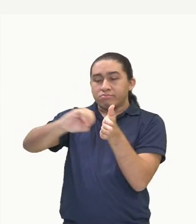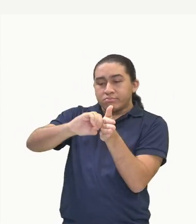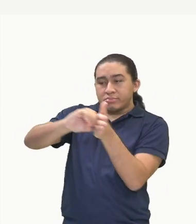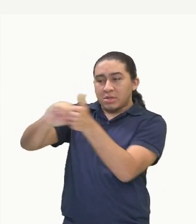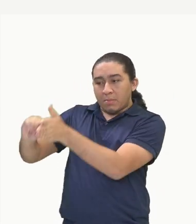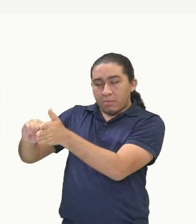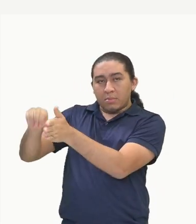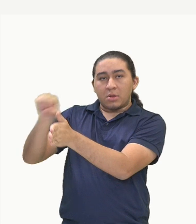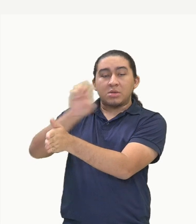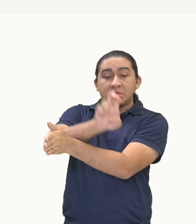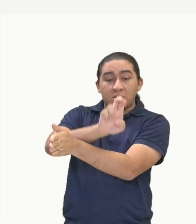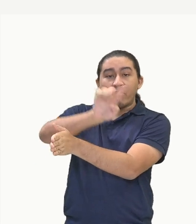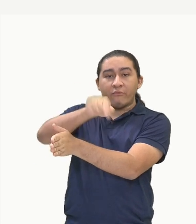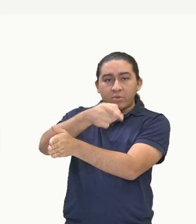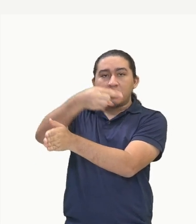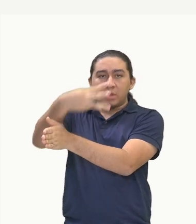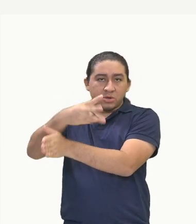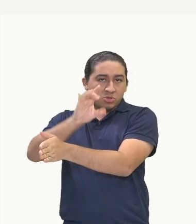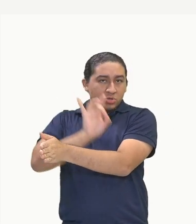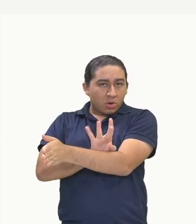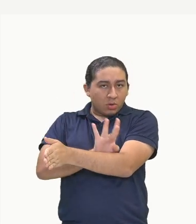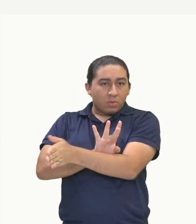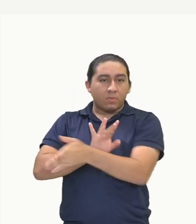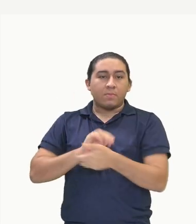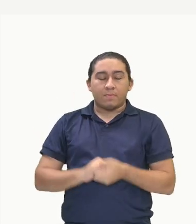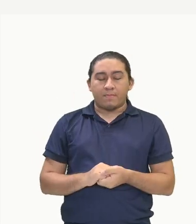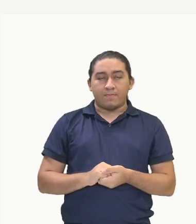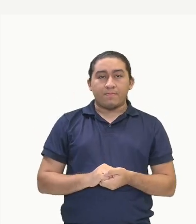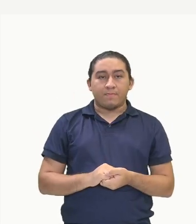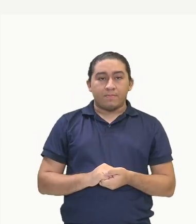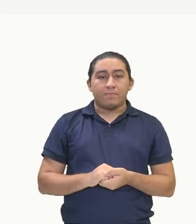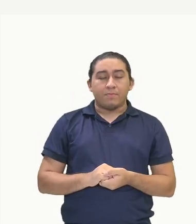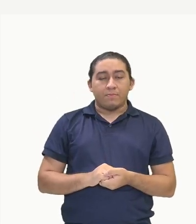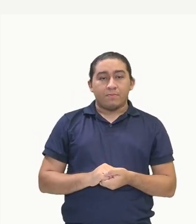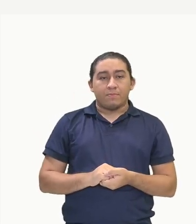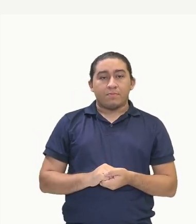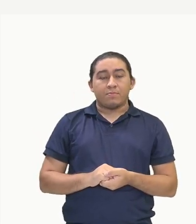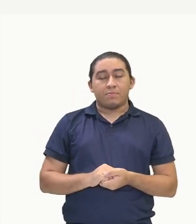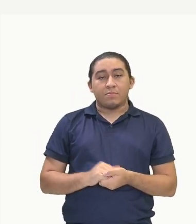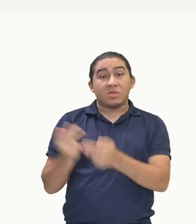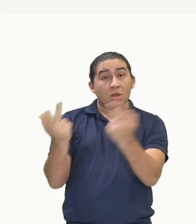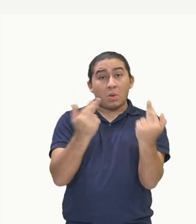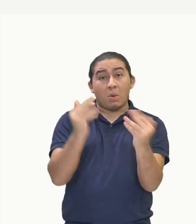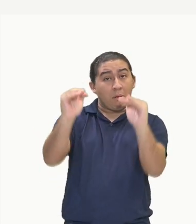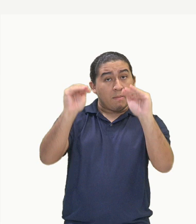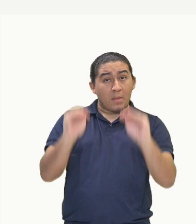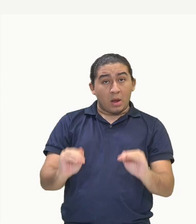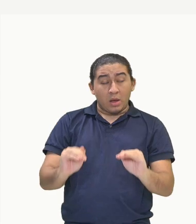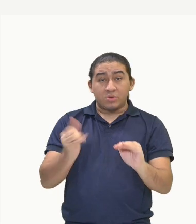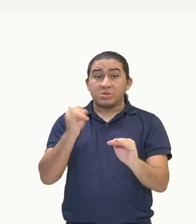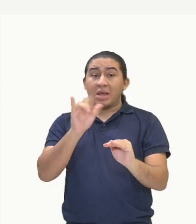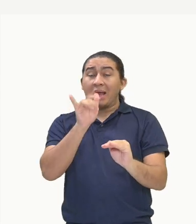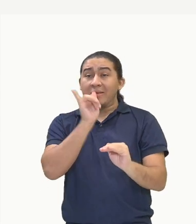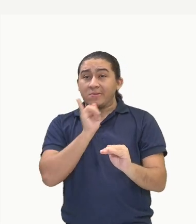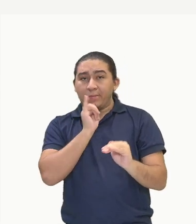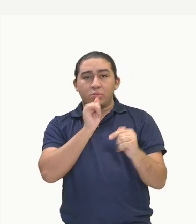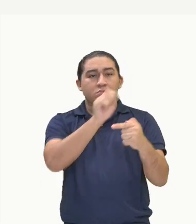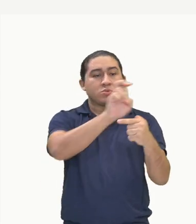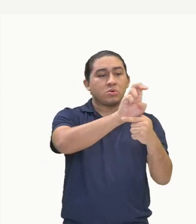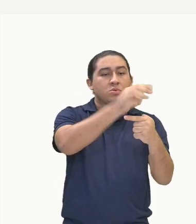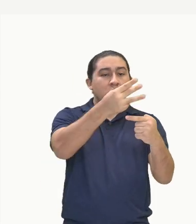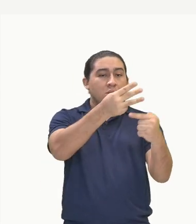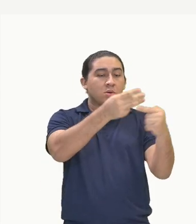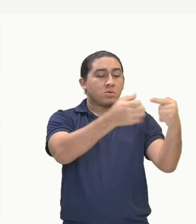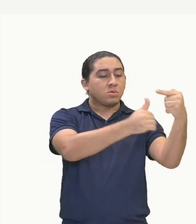gente passa fração decimal para número decimal. Tá certo? A mesma coisa aqui. Se fosse por 100, professora, 2